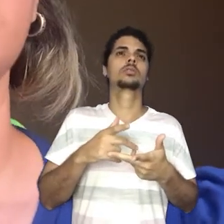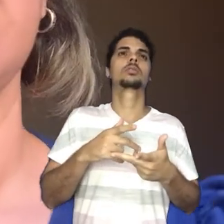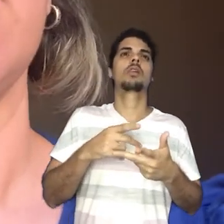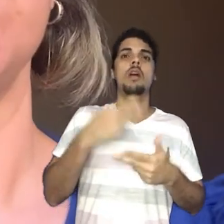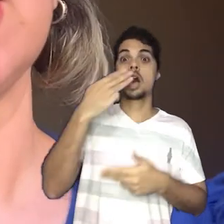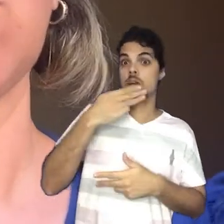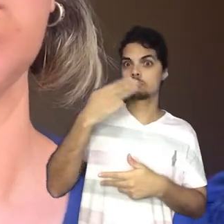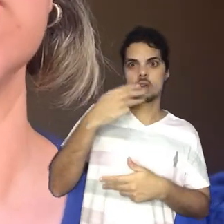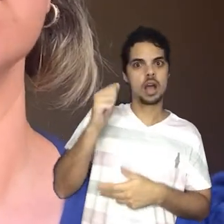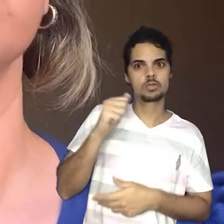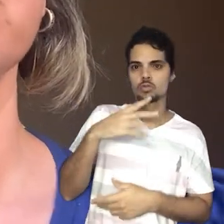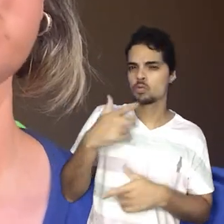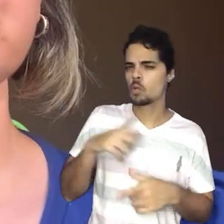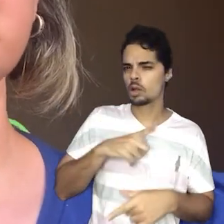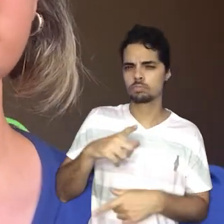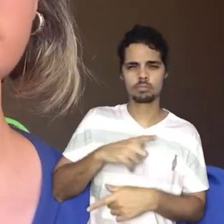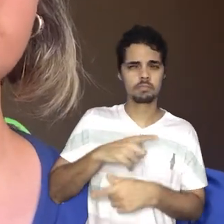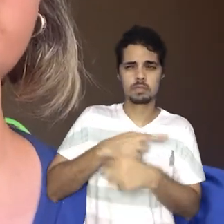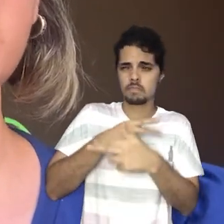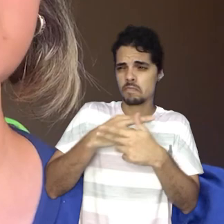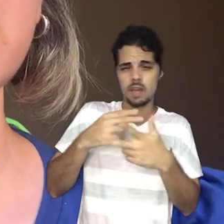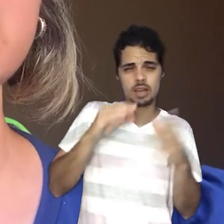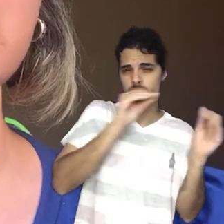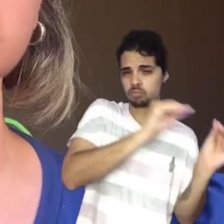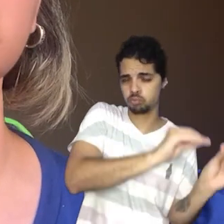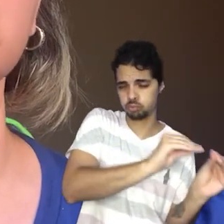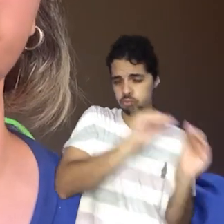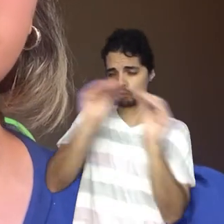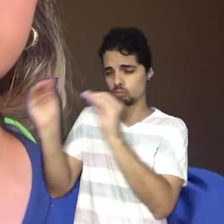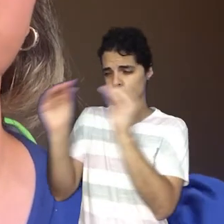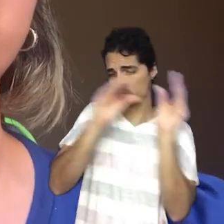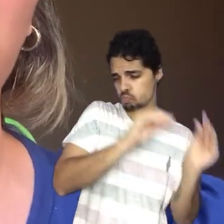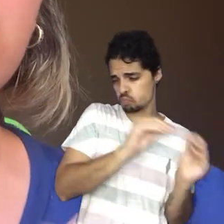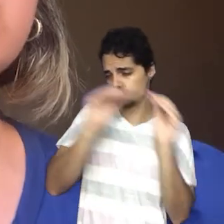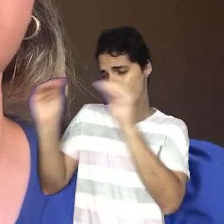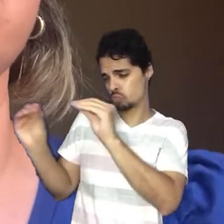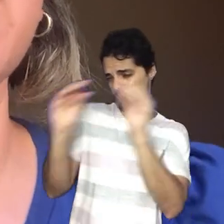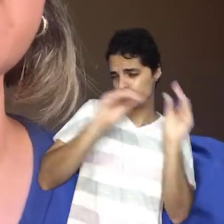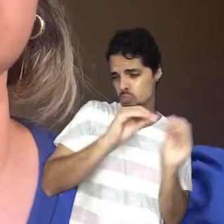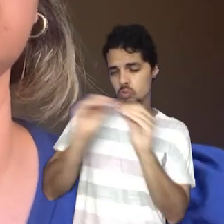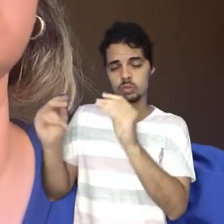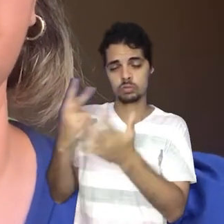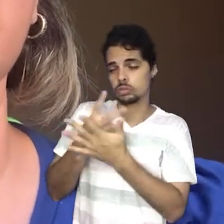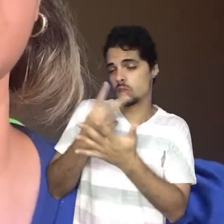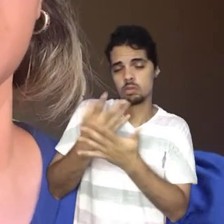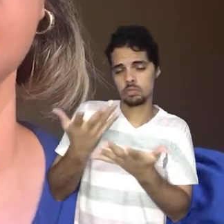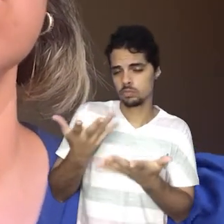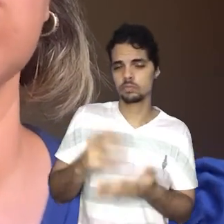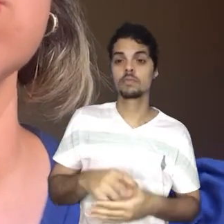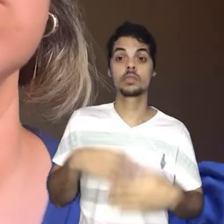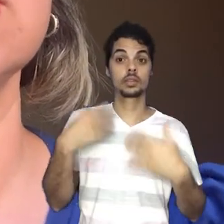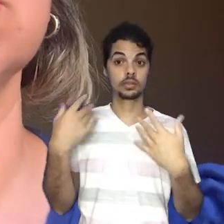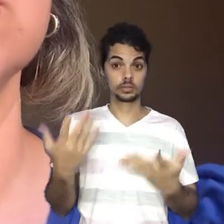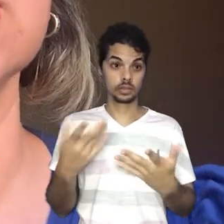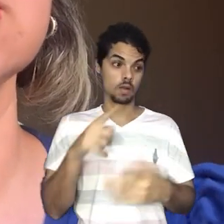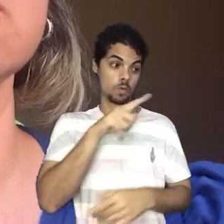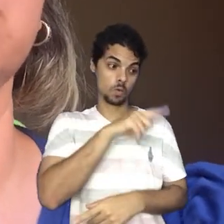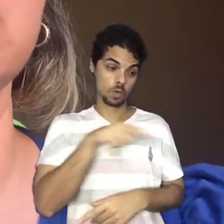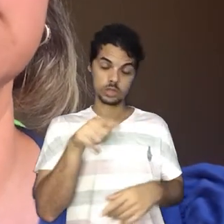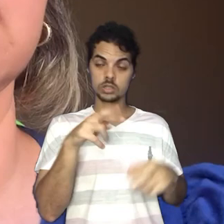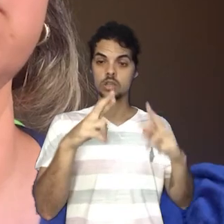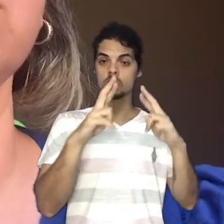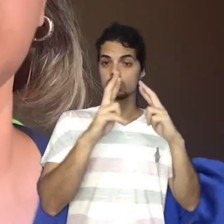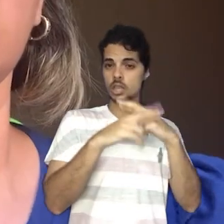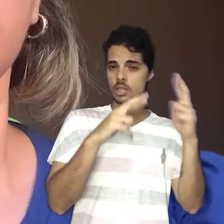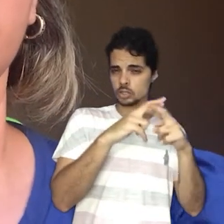culturas menores. E aí, a gente também pode levar a questionar aos nossos estudantes,